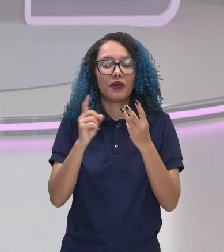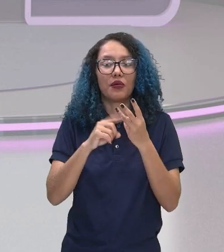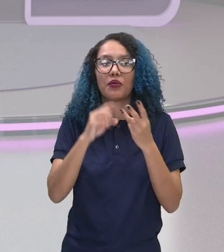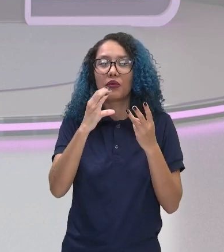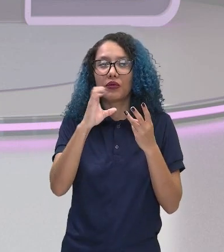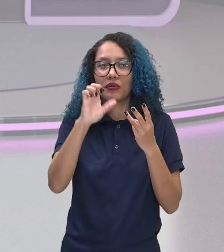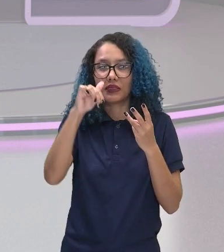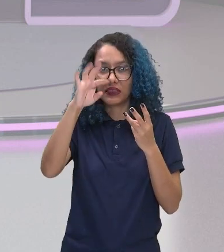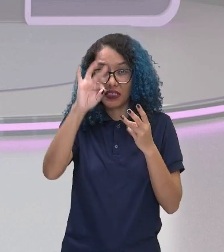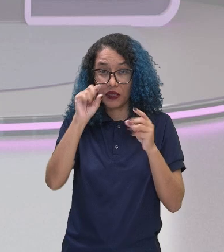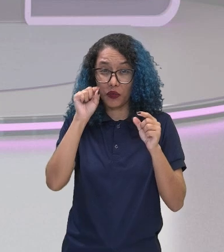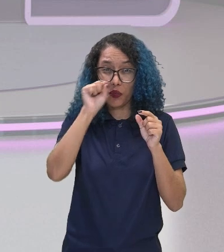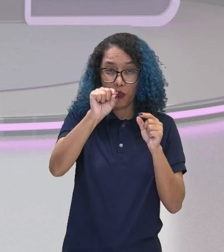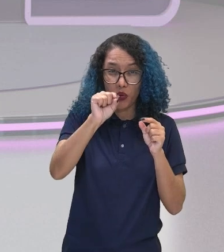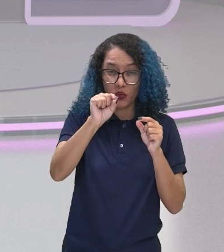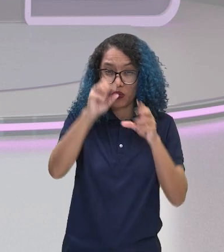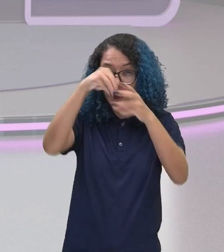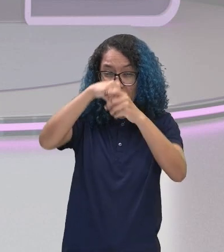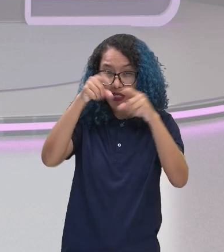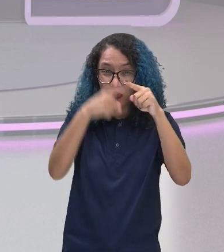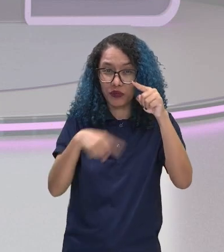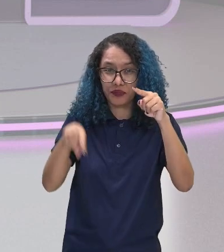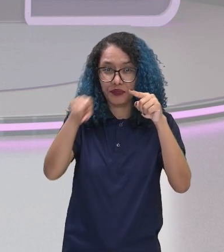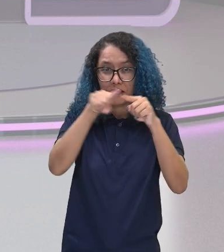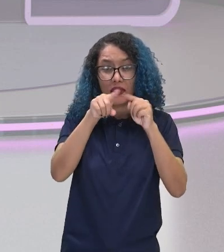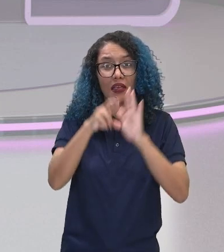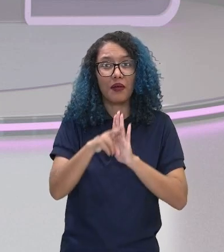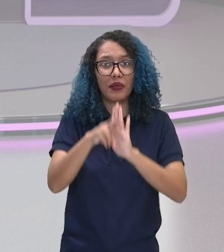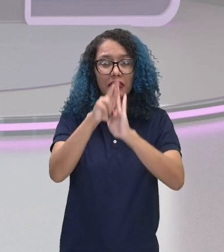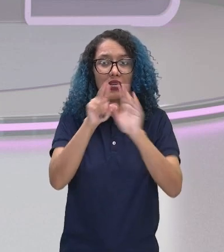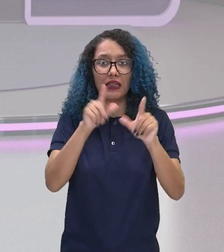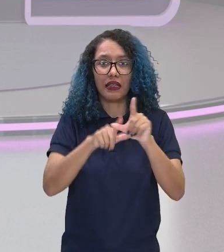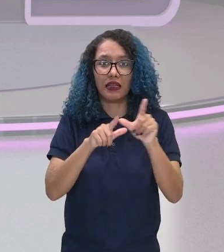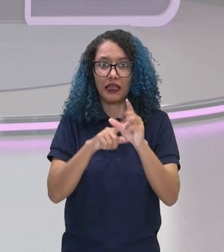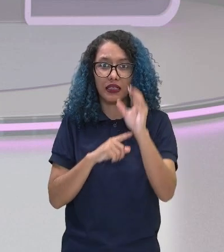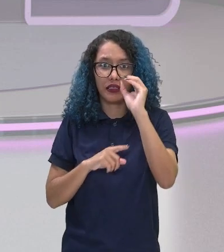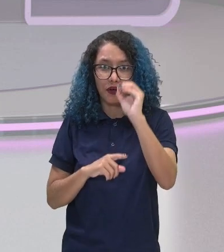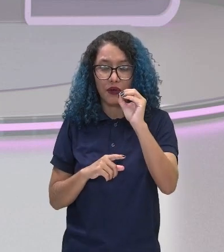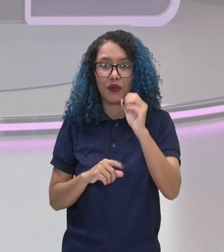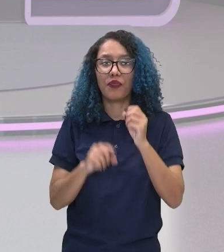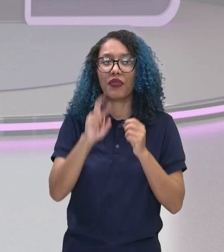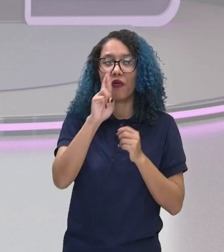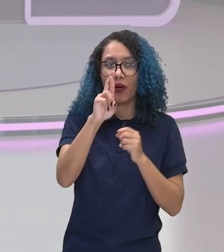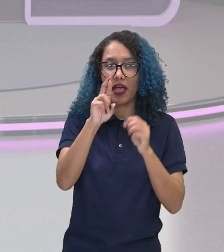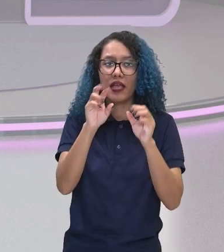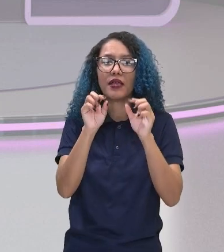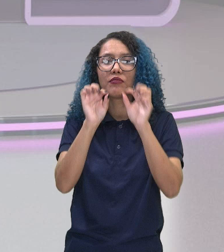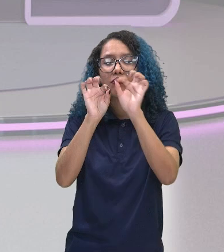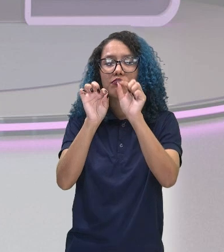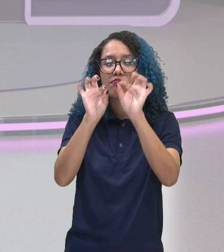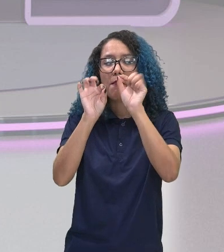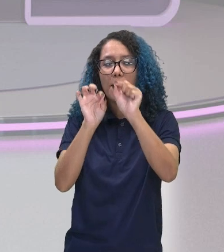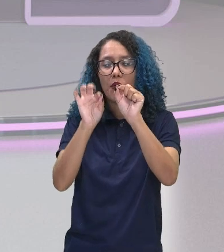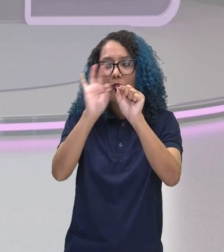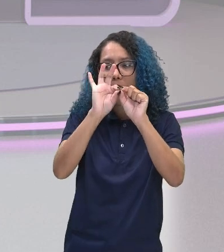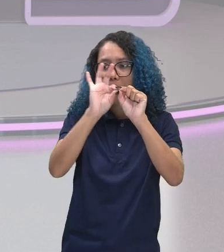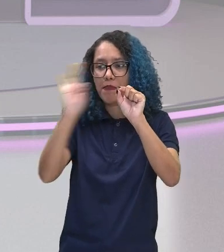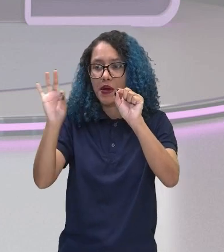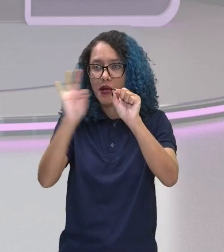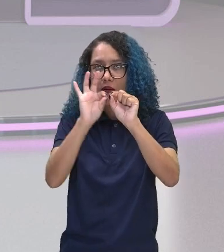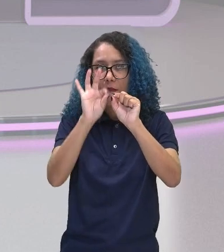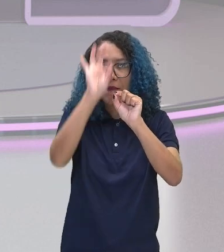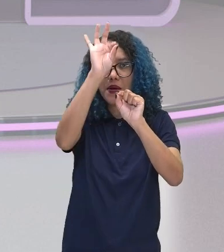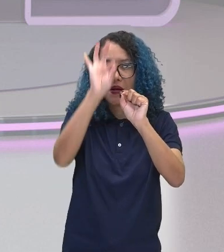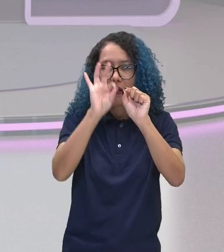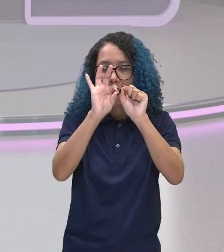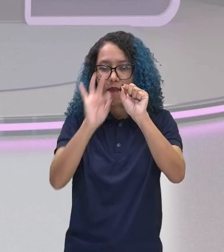da circunferência, representamos pela letra O. O raio é a distância do centro até uma das suas margens, que nós representamos aí pela letra